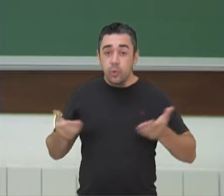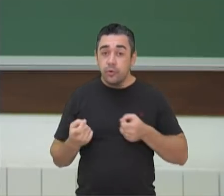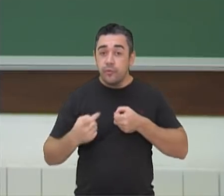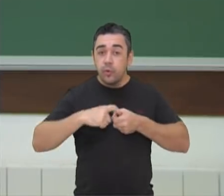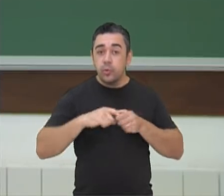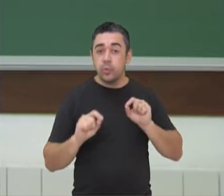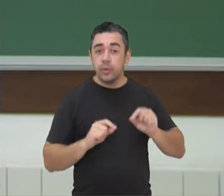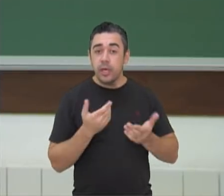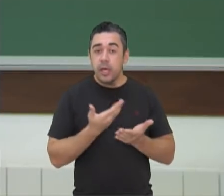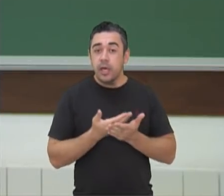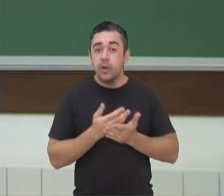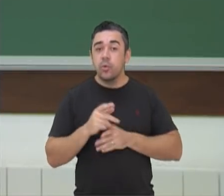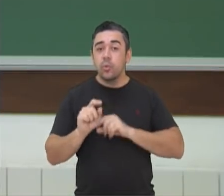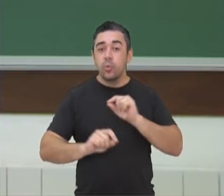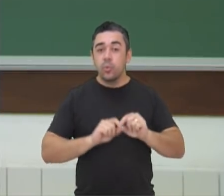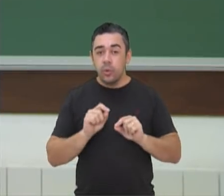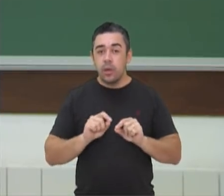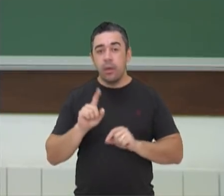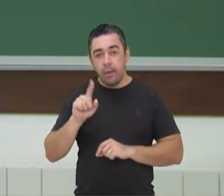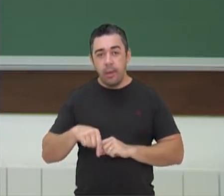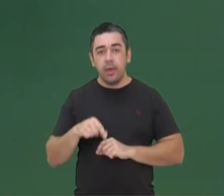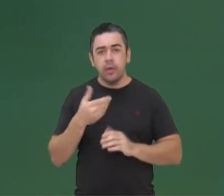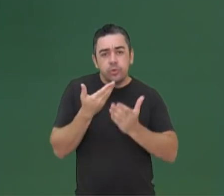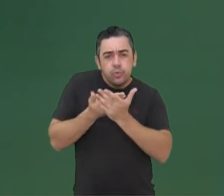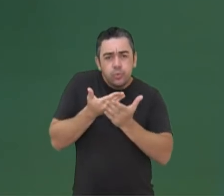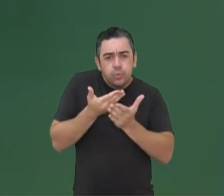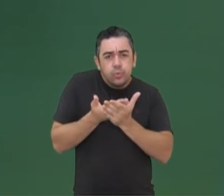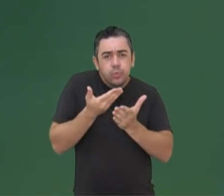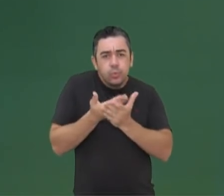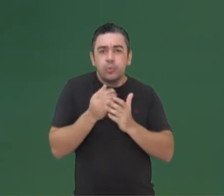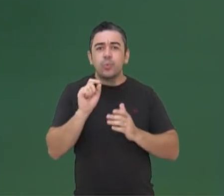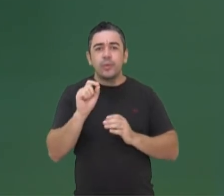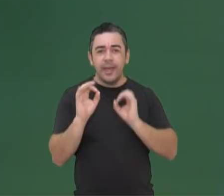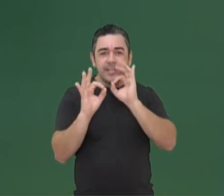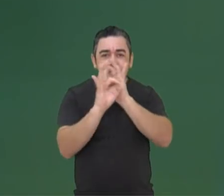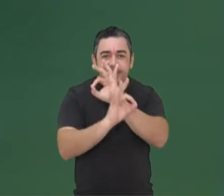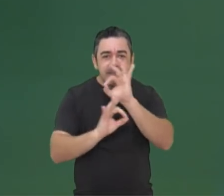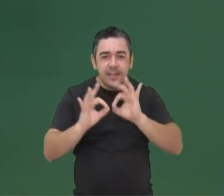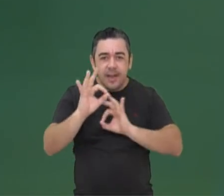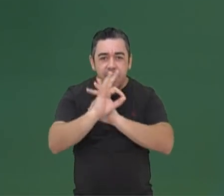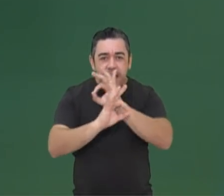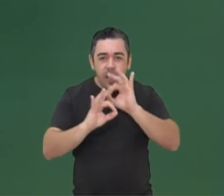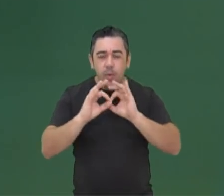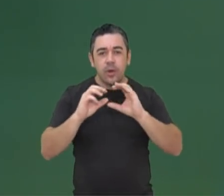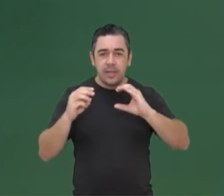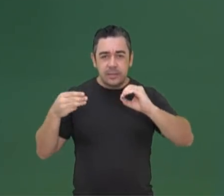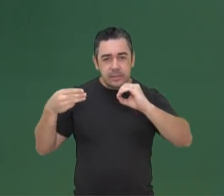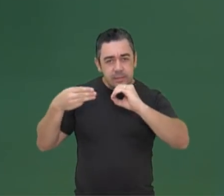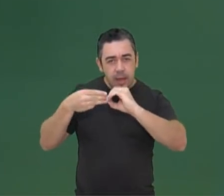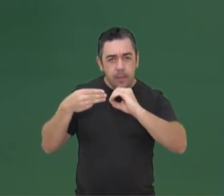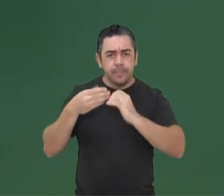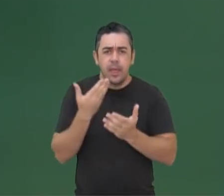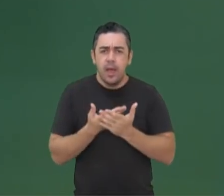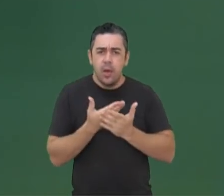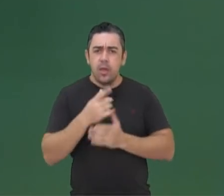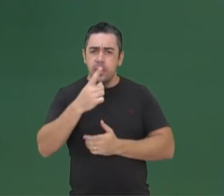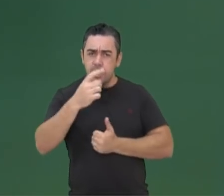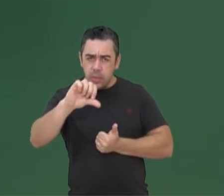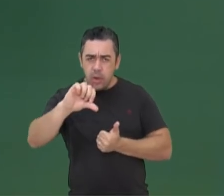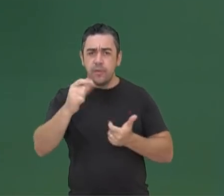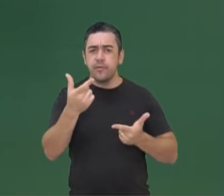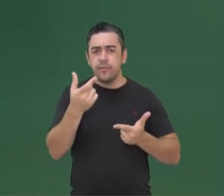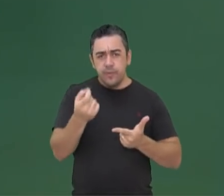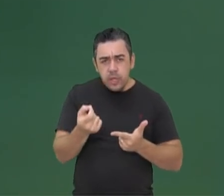a nossa aula sobre citologia. A gente já está falando de citologia há muito tempo. Na aula 19, na 20 e na